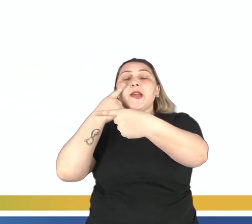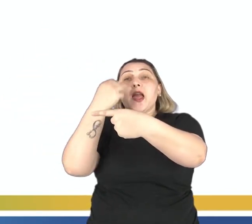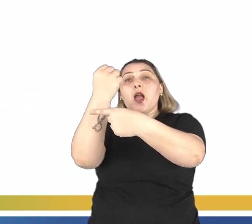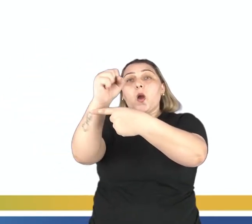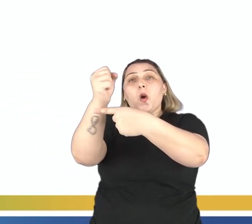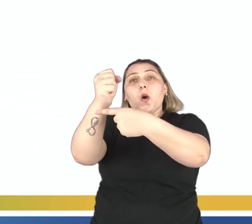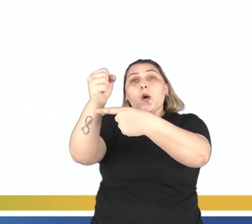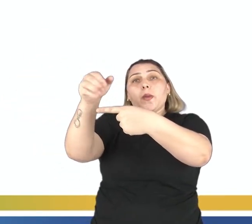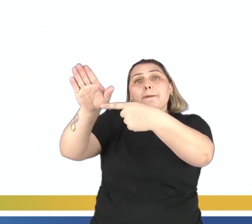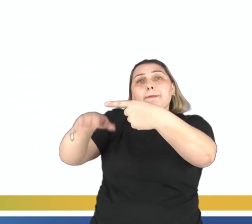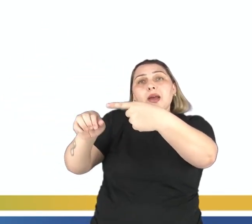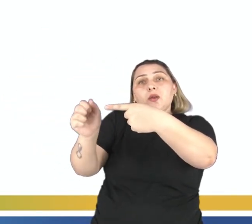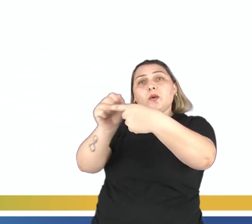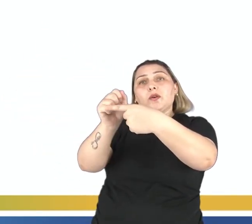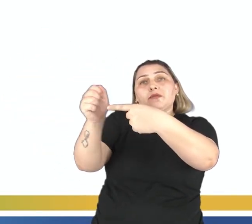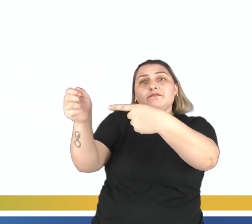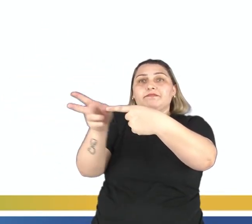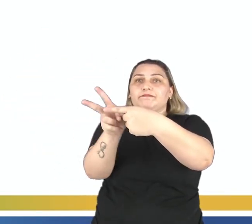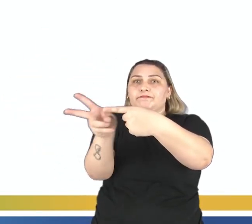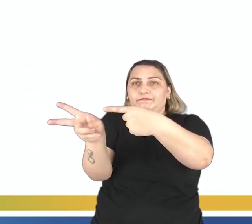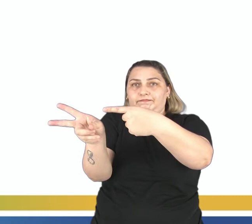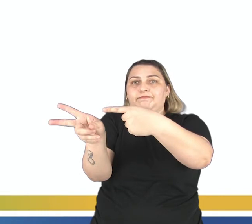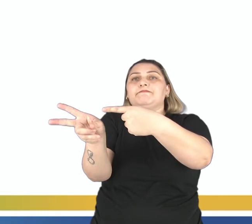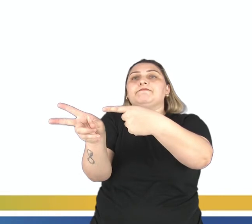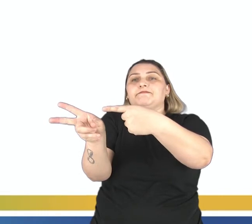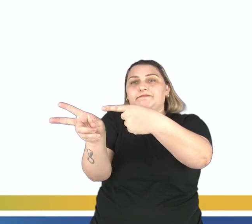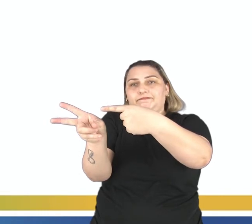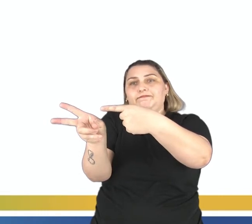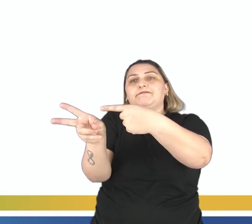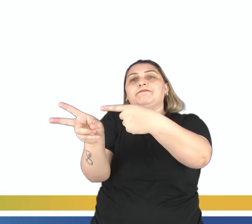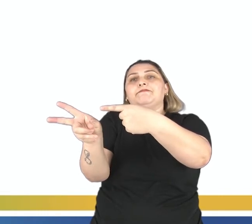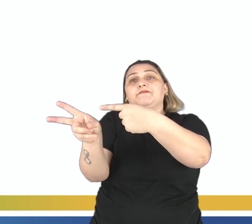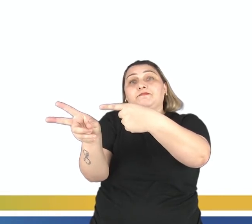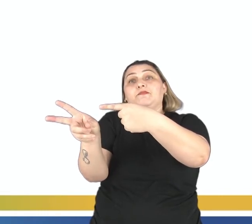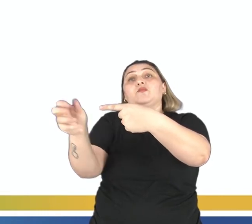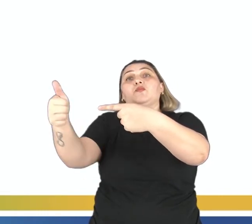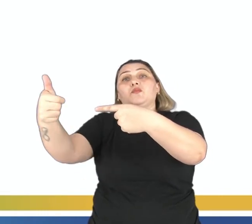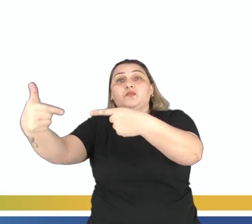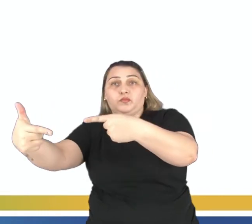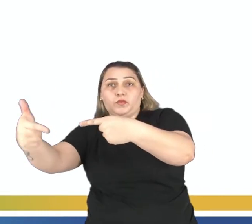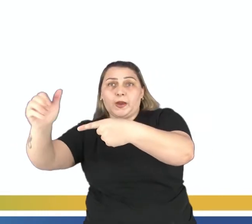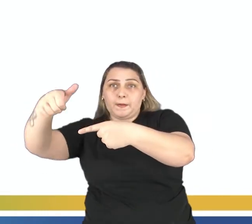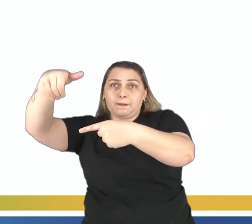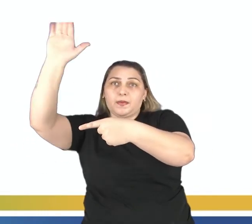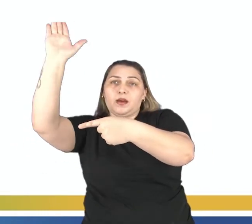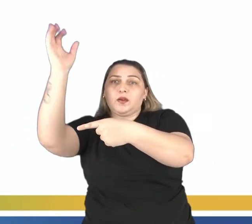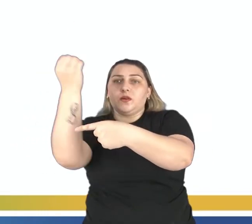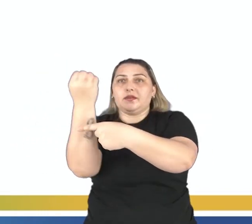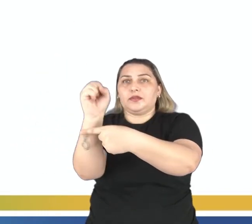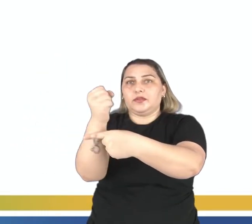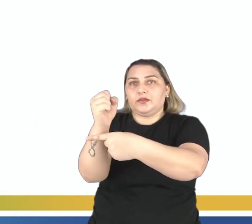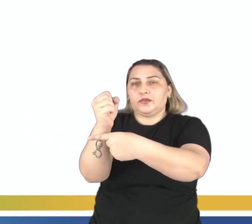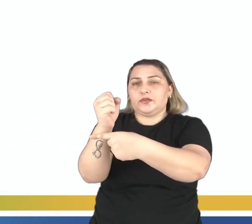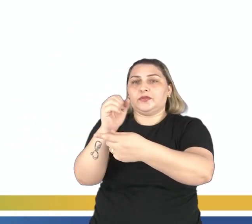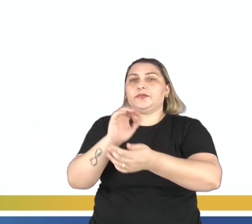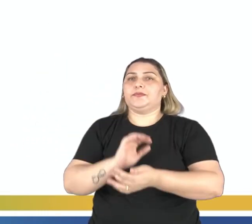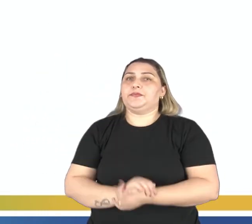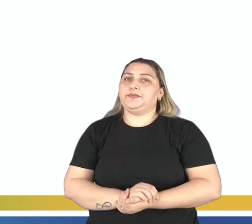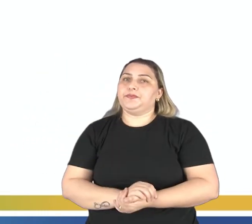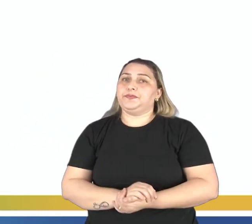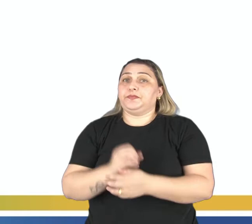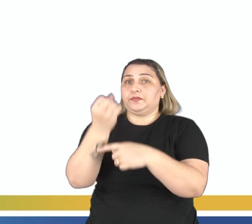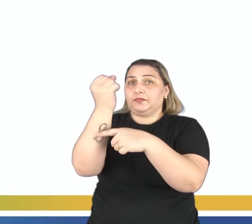ele é menor que 12, então o 12 é maior que o 8, certo? Então, nesse caso aqui, ó, a fração 8/7 e